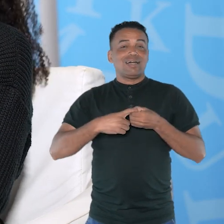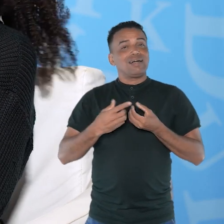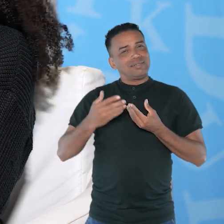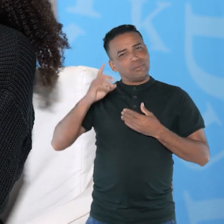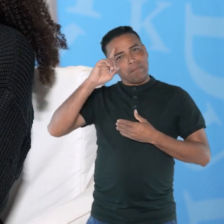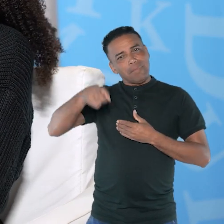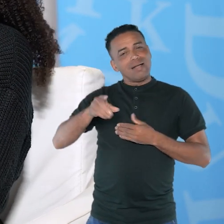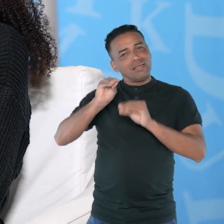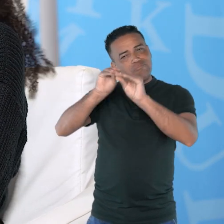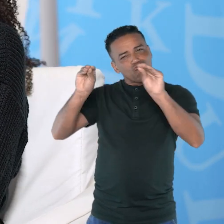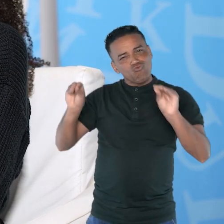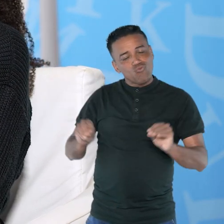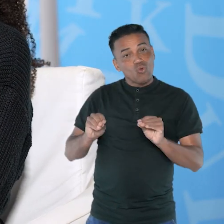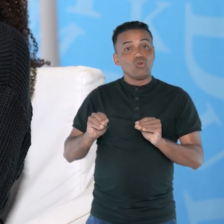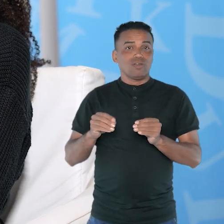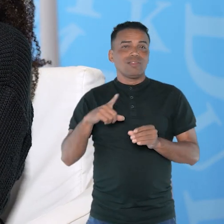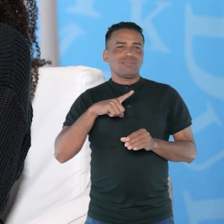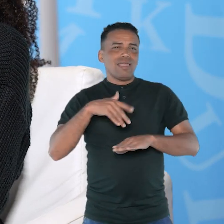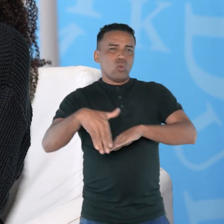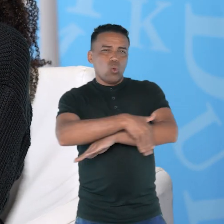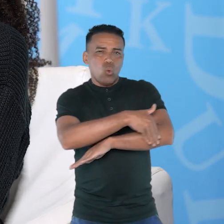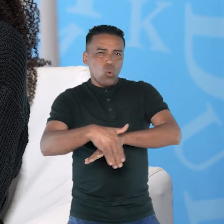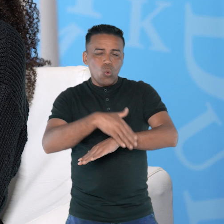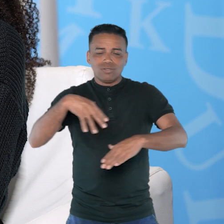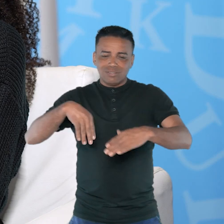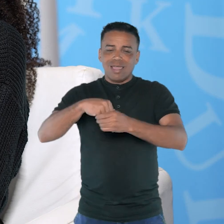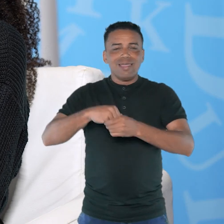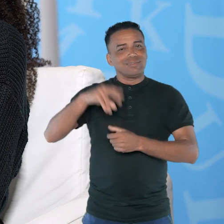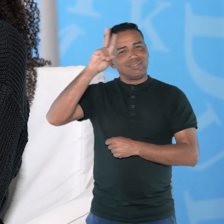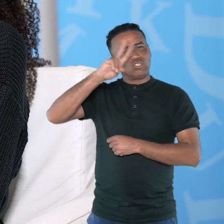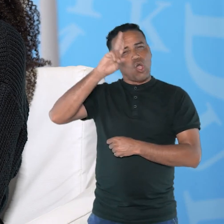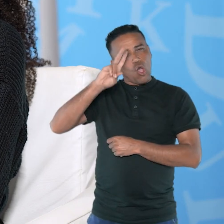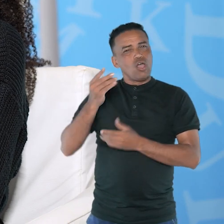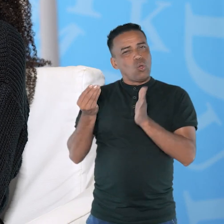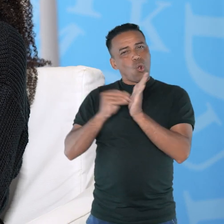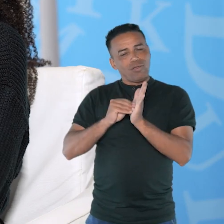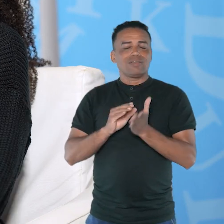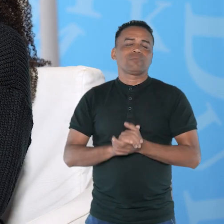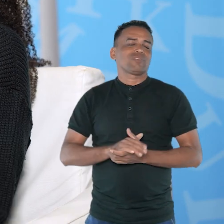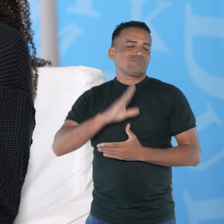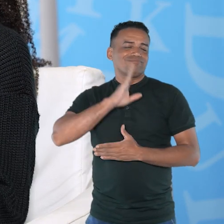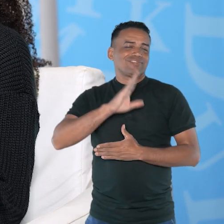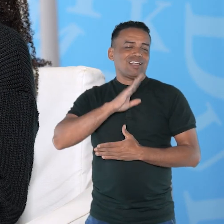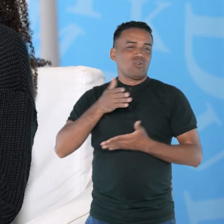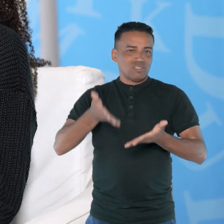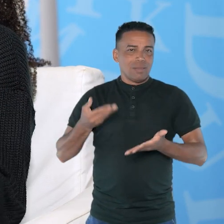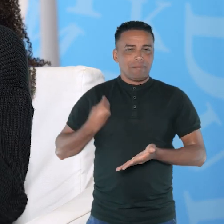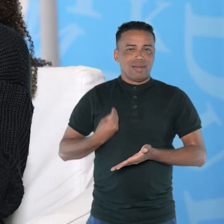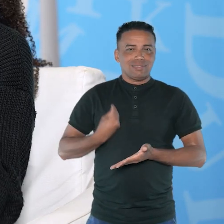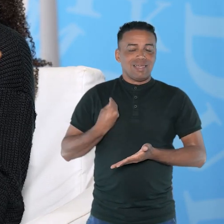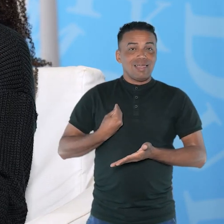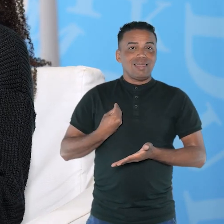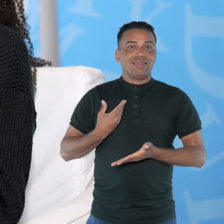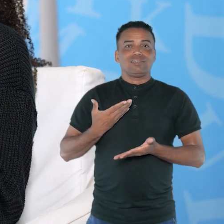ela. E a construção tem ruas de Taguatinga, na história e tudo. Que legal que você está aqui, está cursando